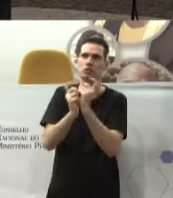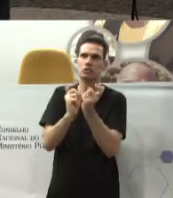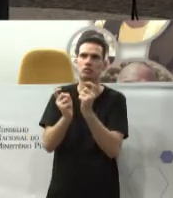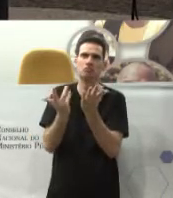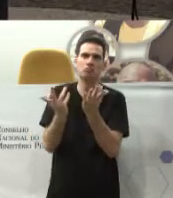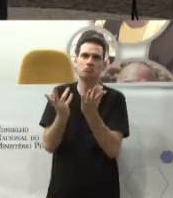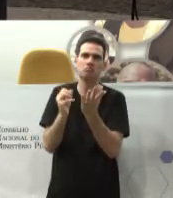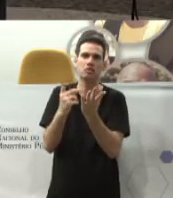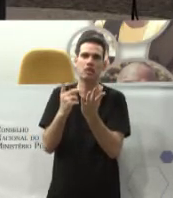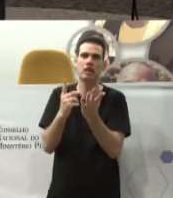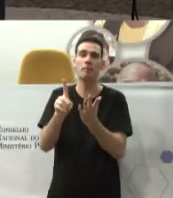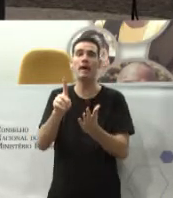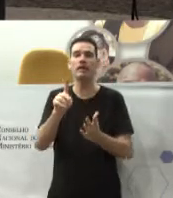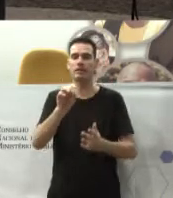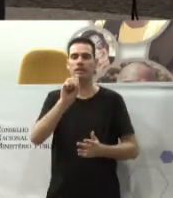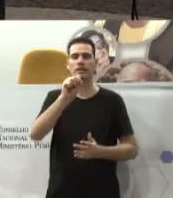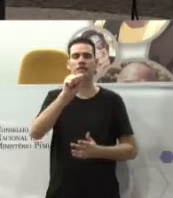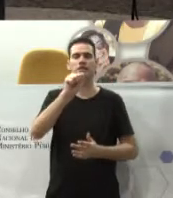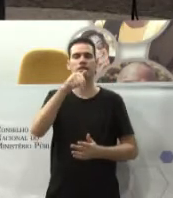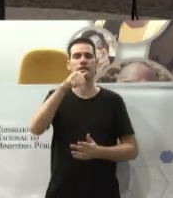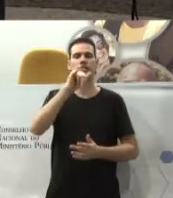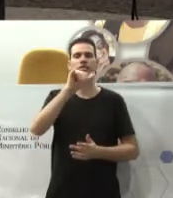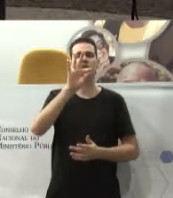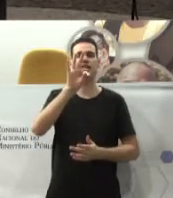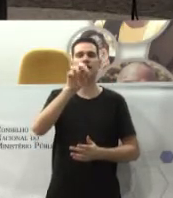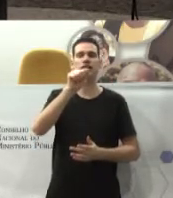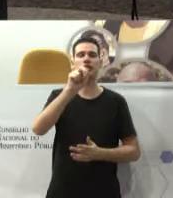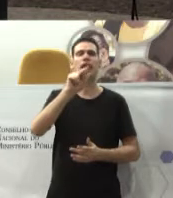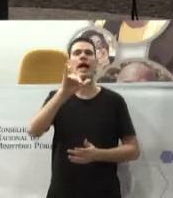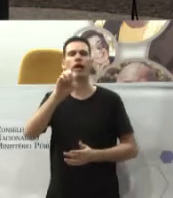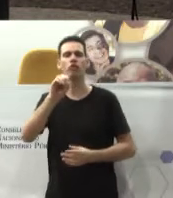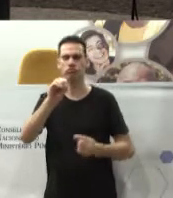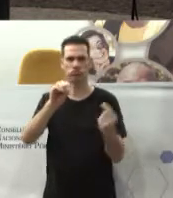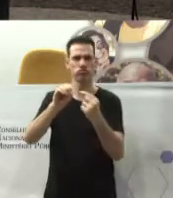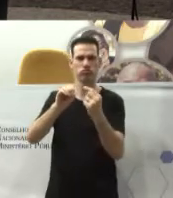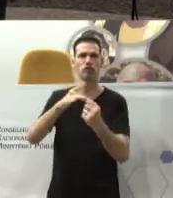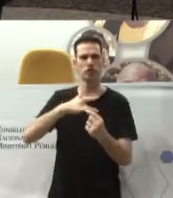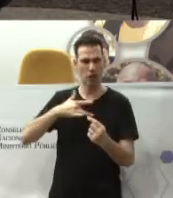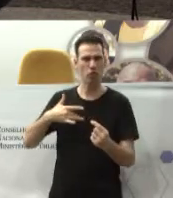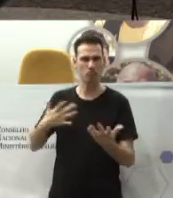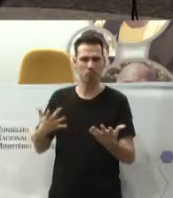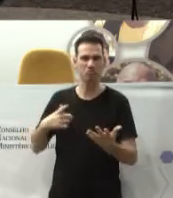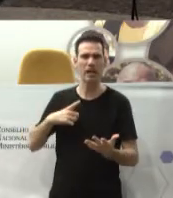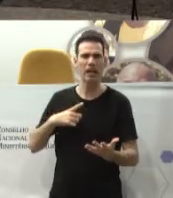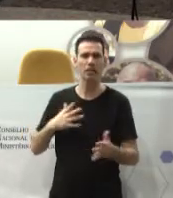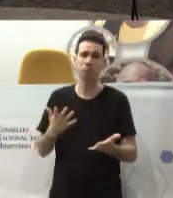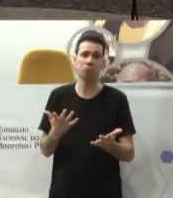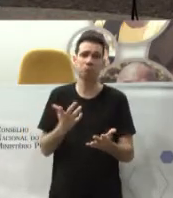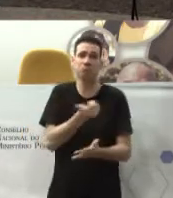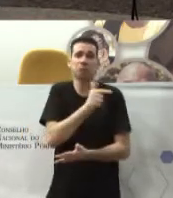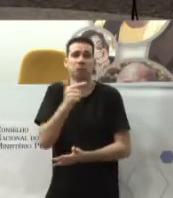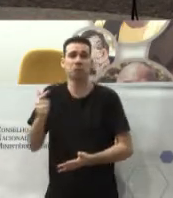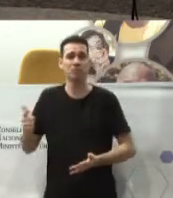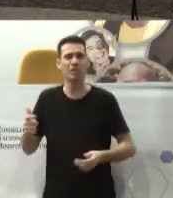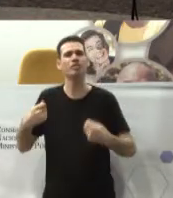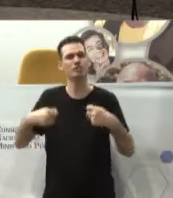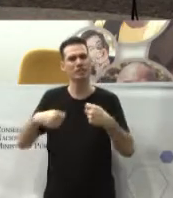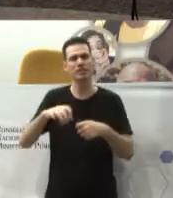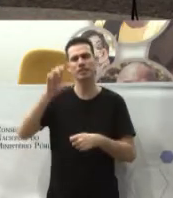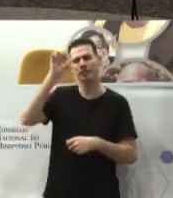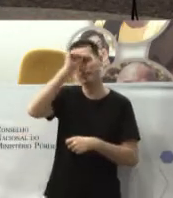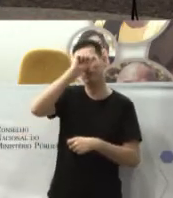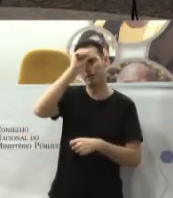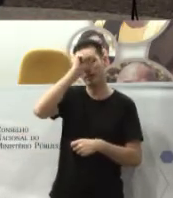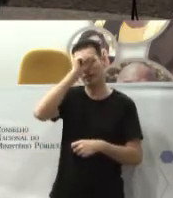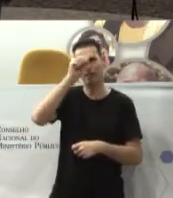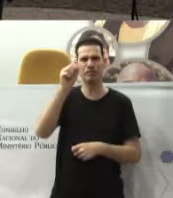gaveta do direito sanitário é aberto. Né? Na pós-graduação, poucos cursos ainda oferecem formação. Então, nós aprendemos